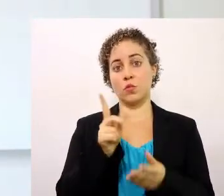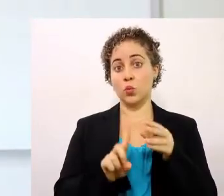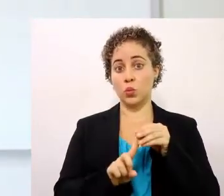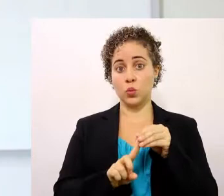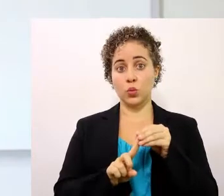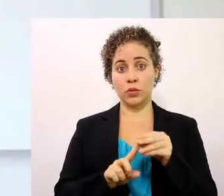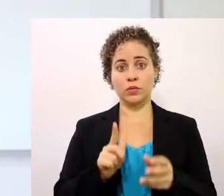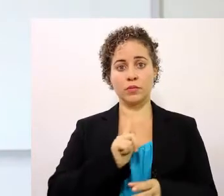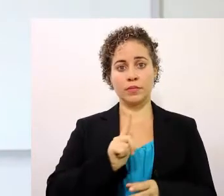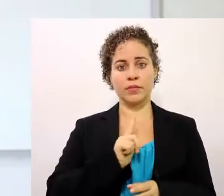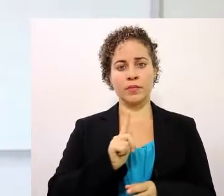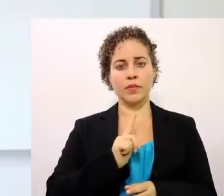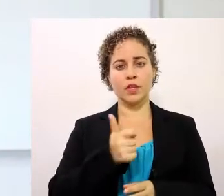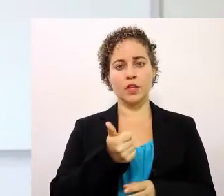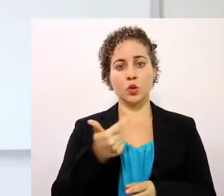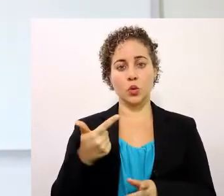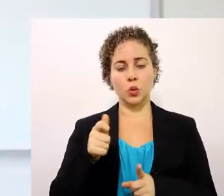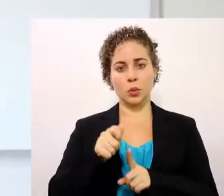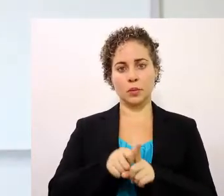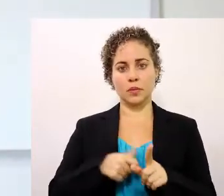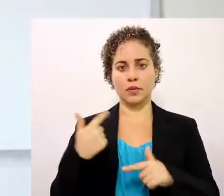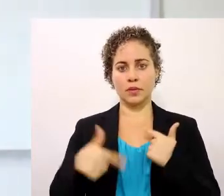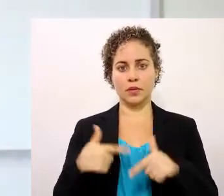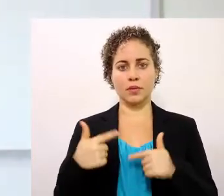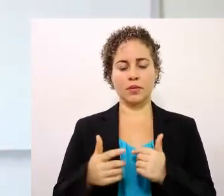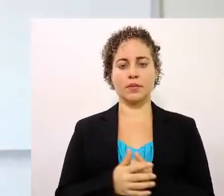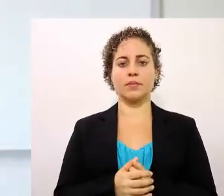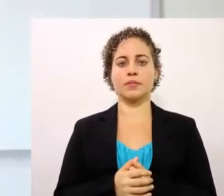que ocorreu nos 12 meses trabalhados,